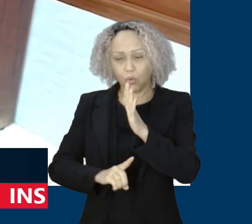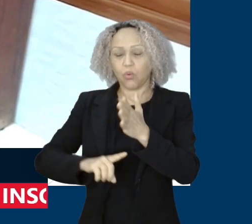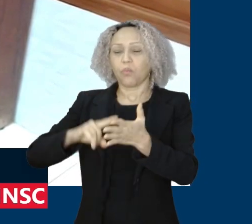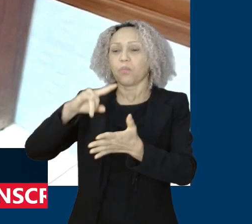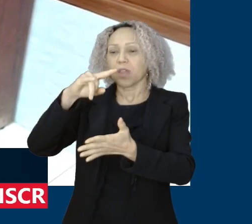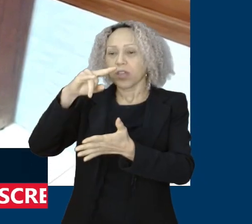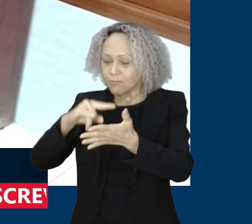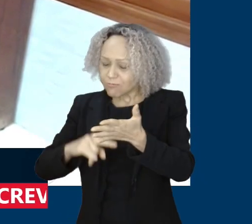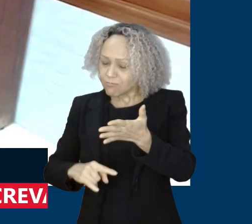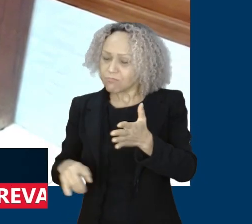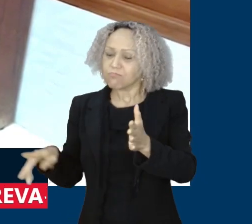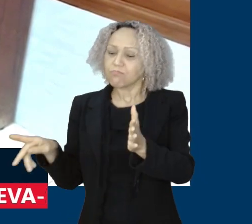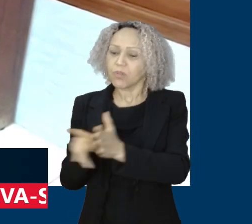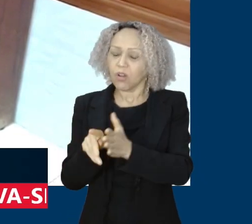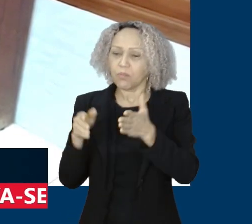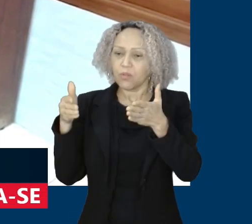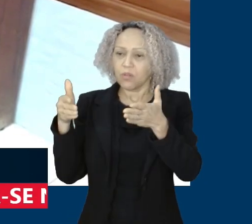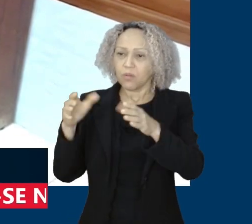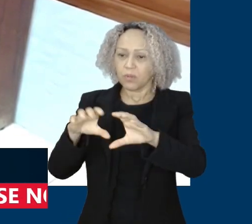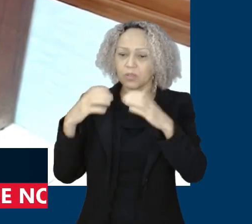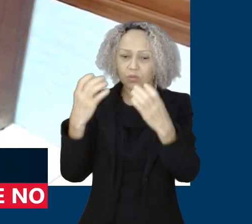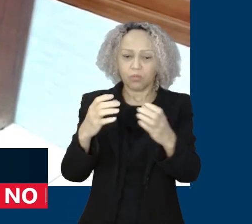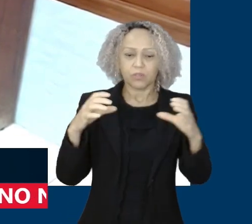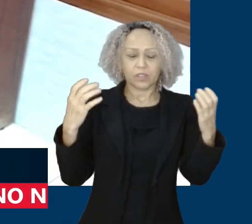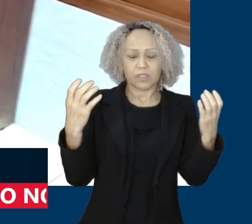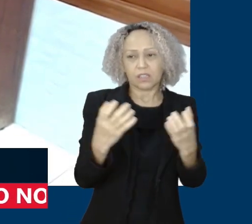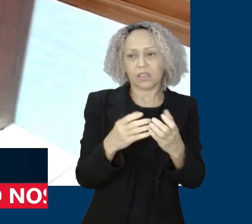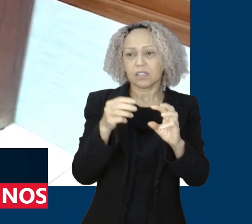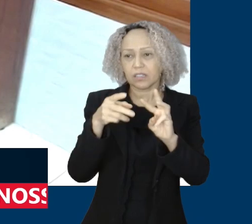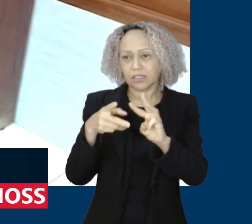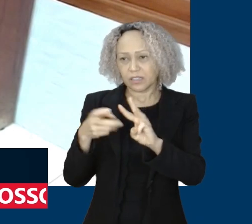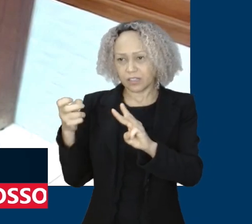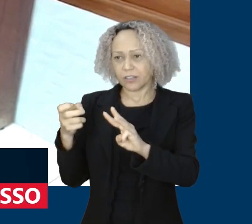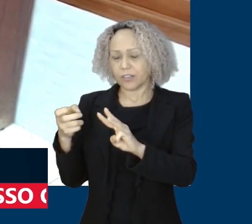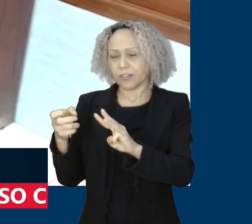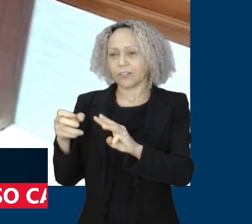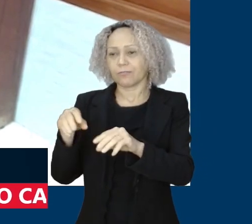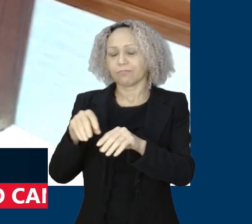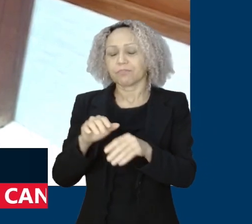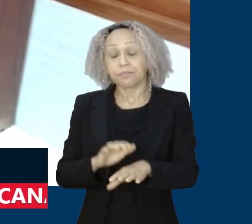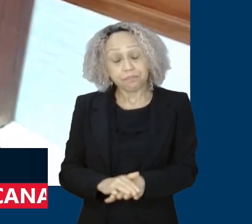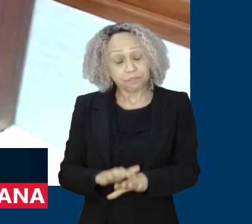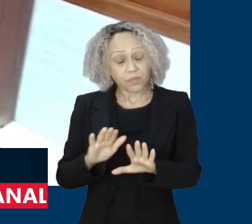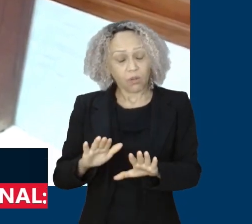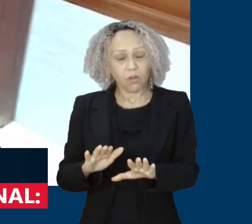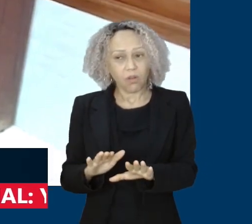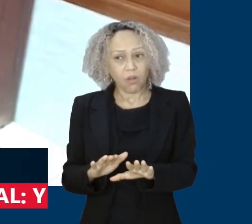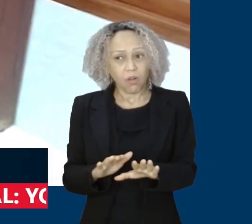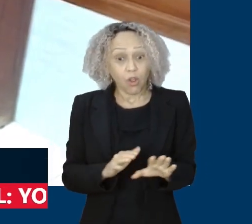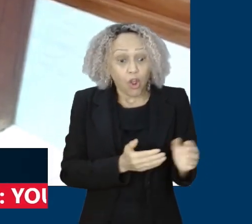jovens negros, né? De cada 10 jovens assassinados no país, assassinados,